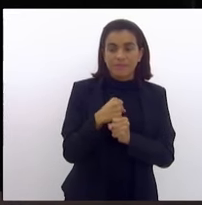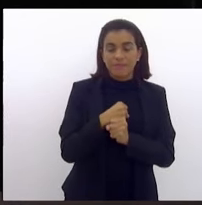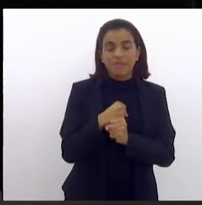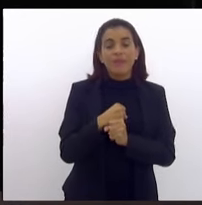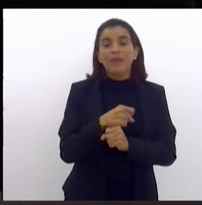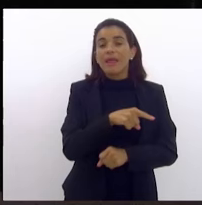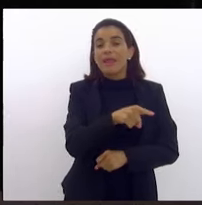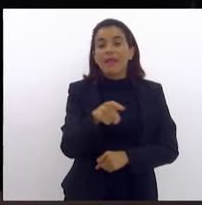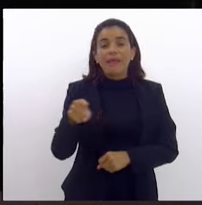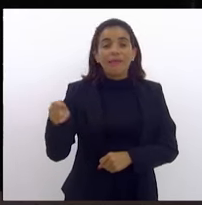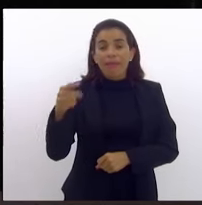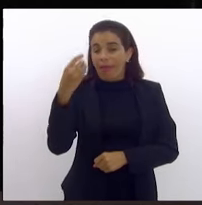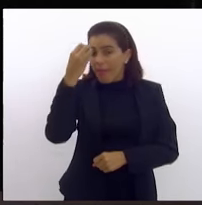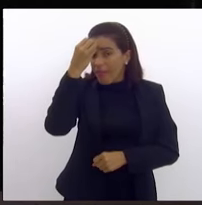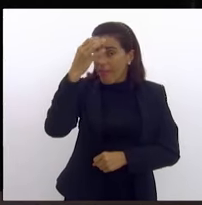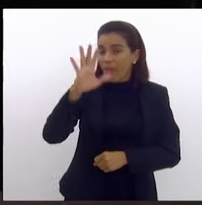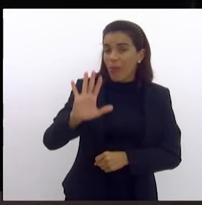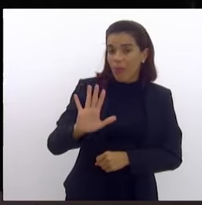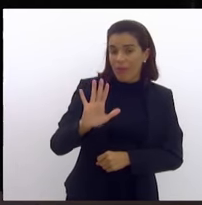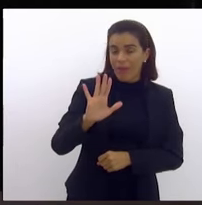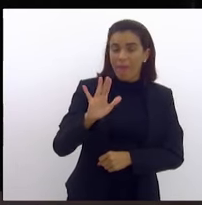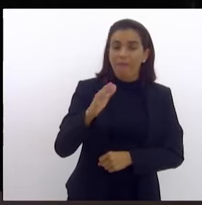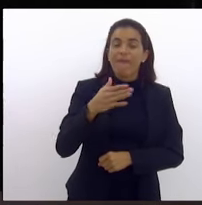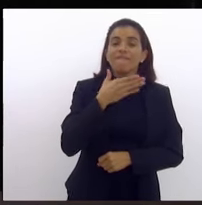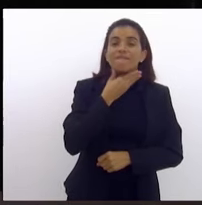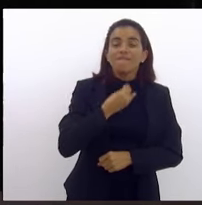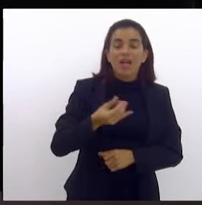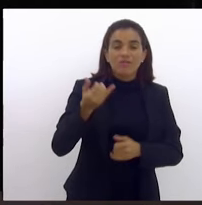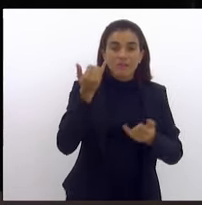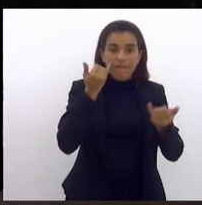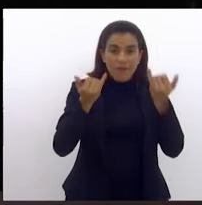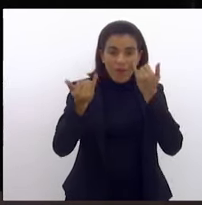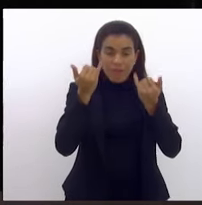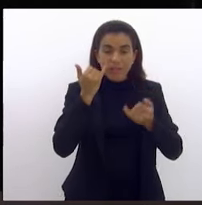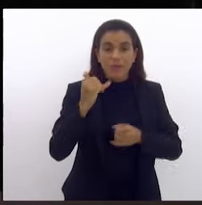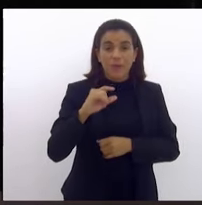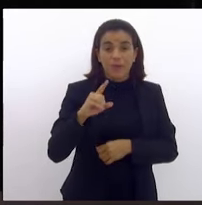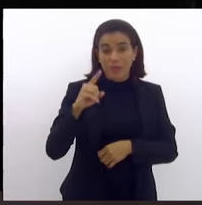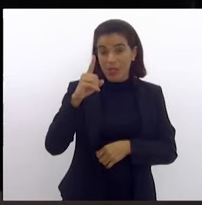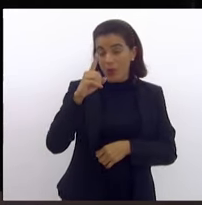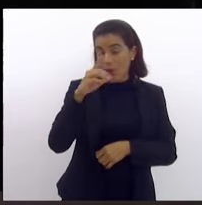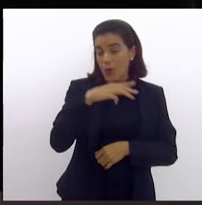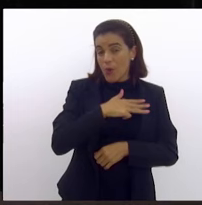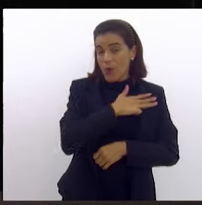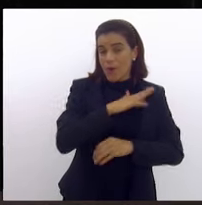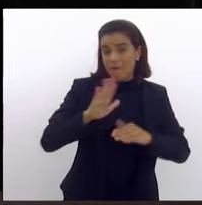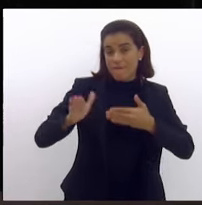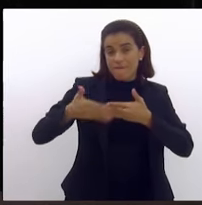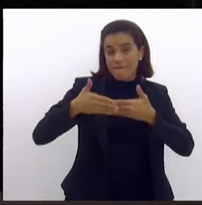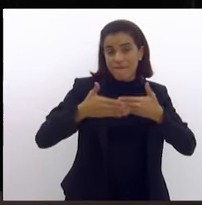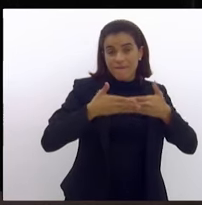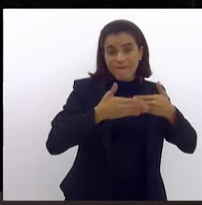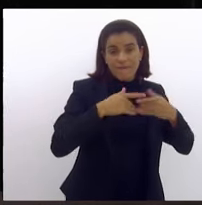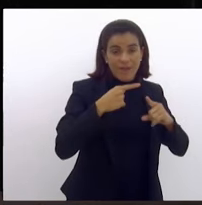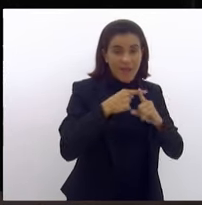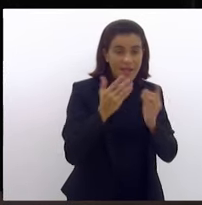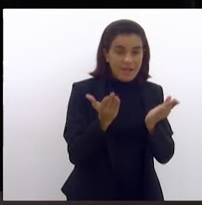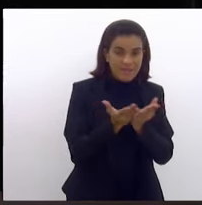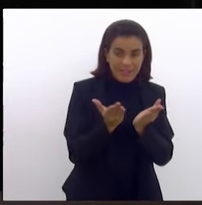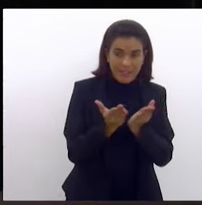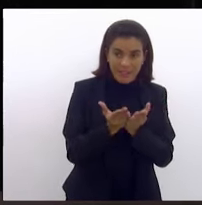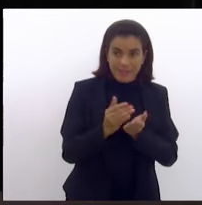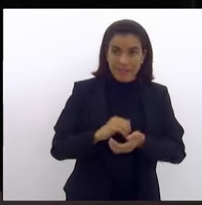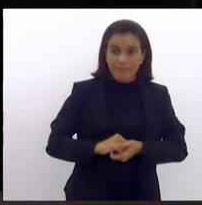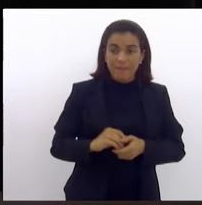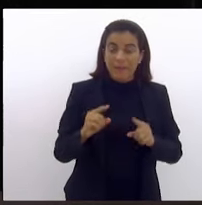não lembra das fake news que Lula fecharia as igrejas, né, e tantas outras? Mas